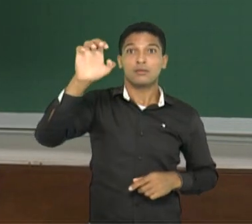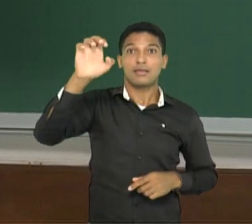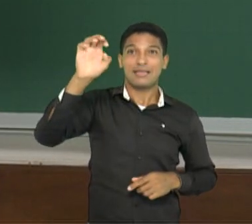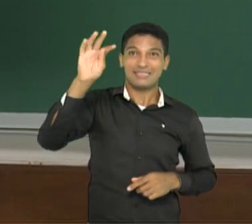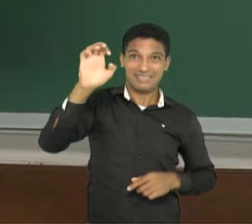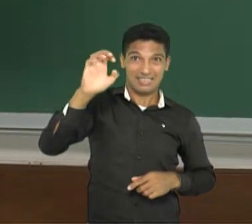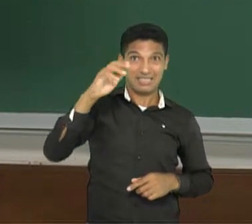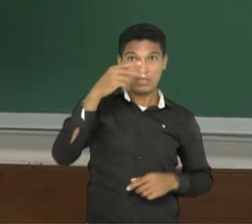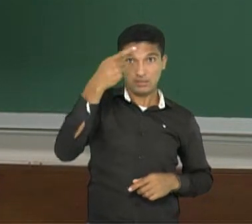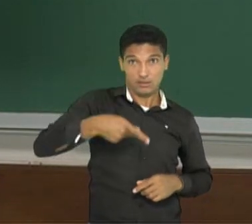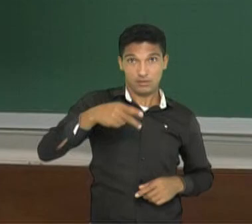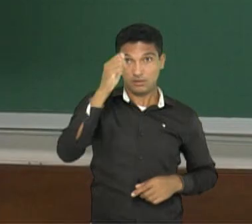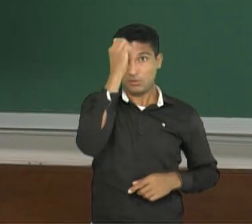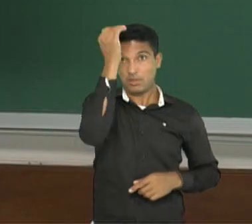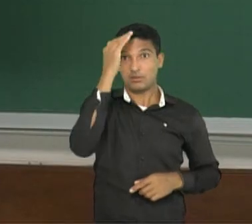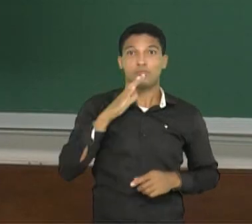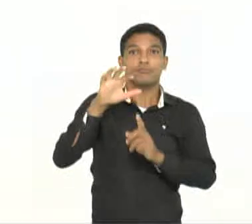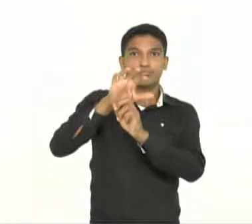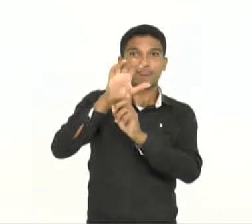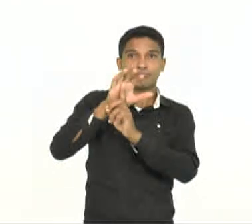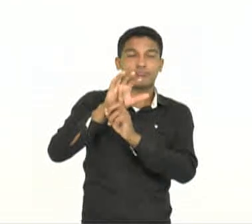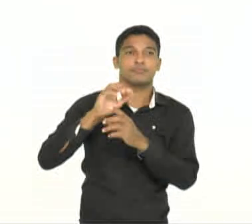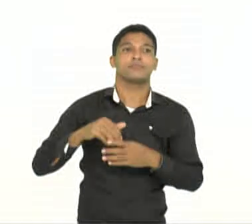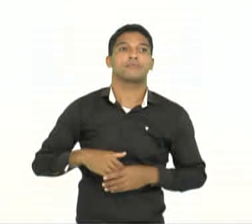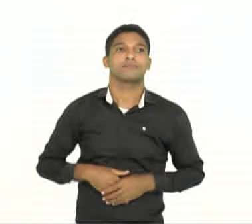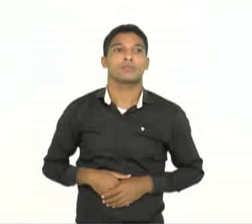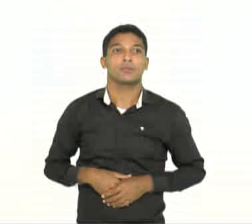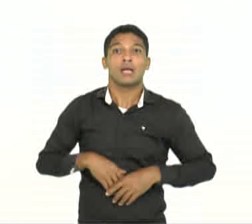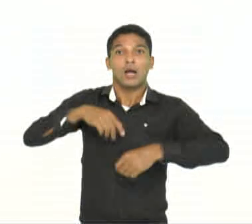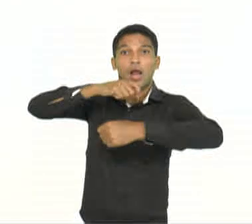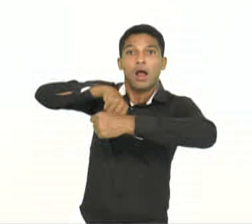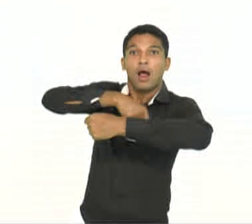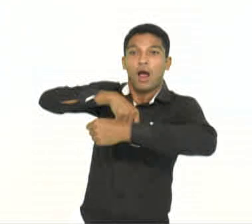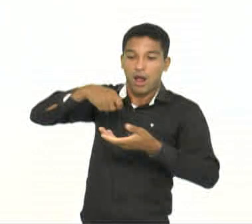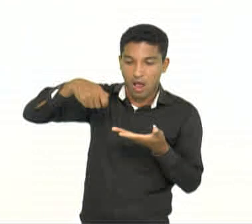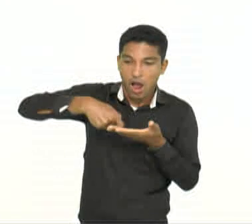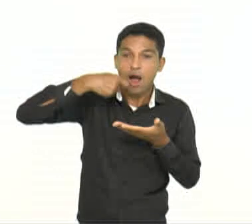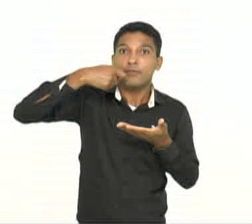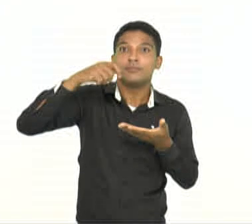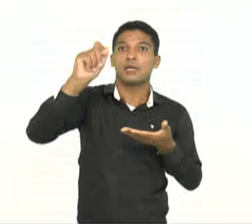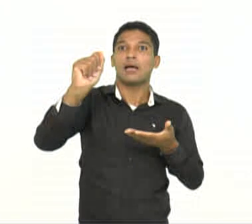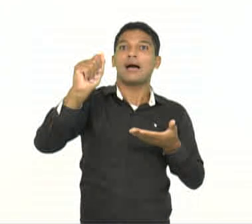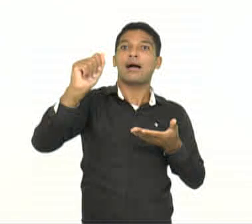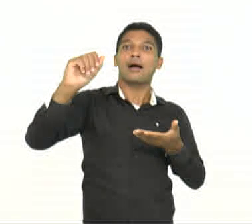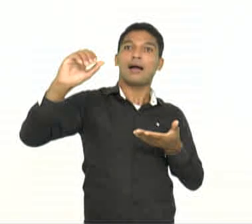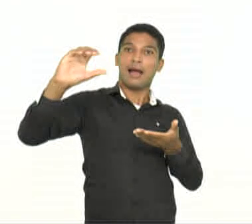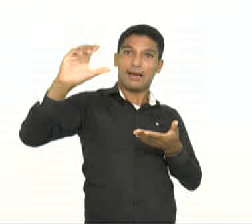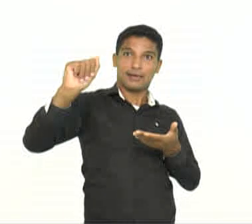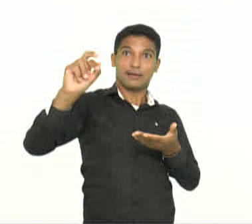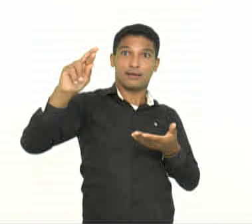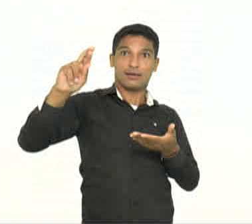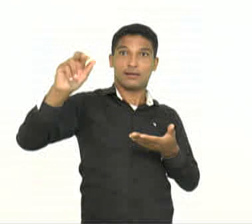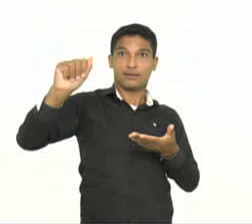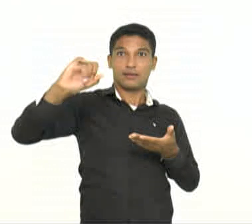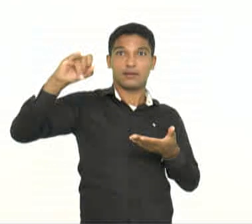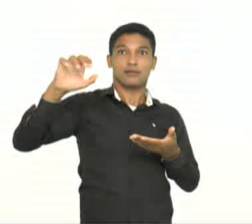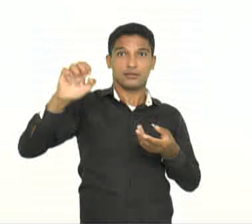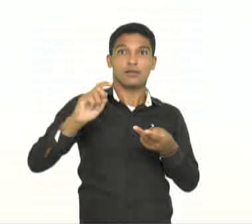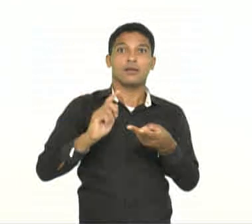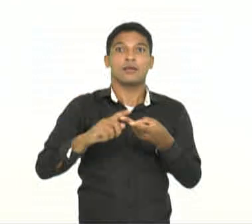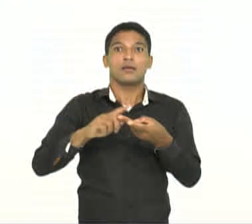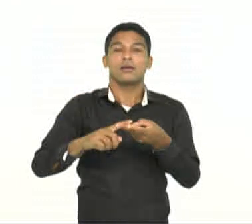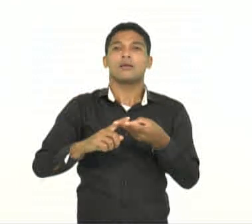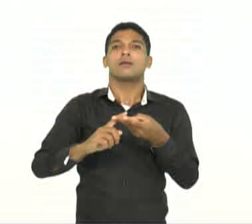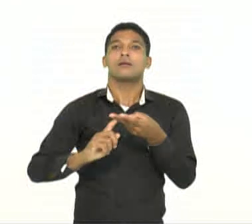Pratos típicos ali, exemplos, o acarajé, a carne de sol, o arroz doce, a canjica, que são influências